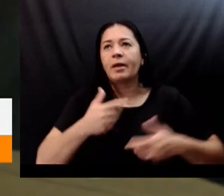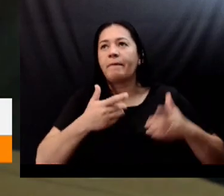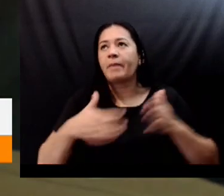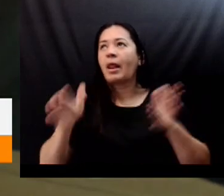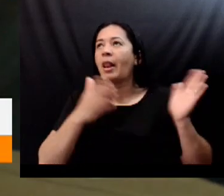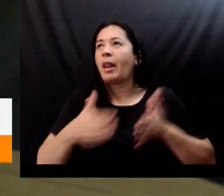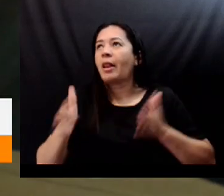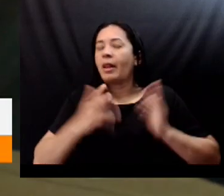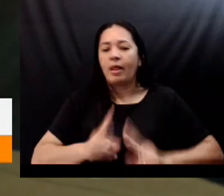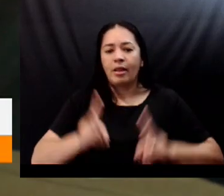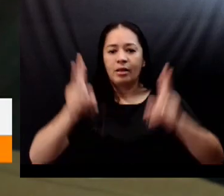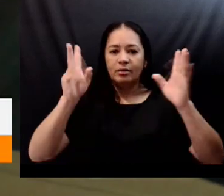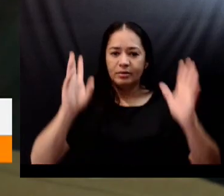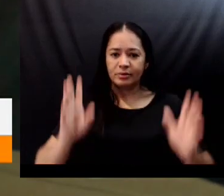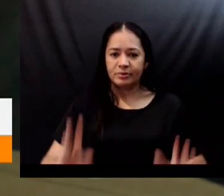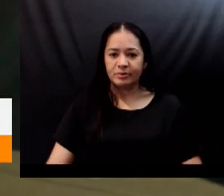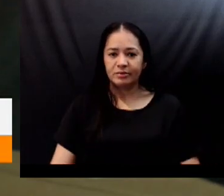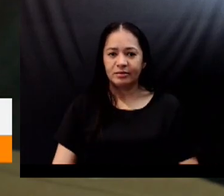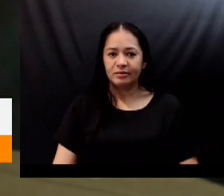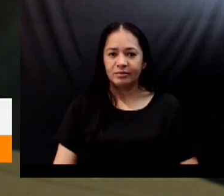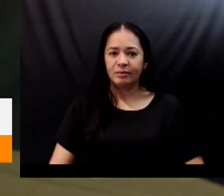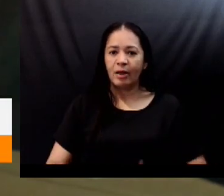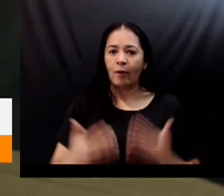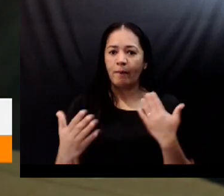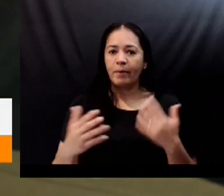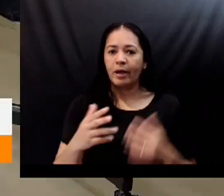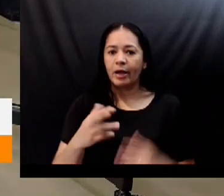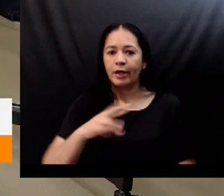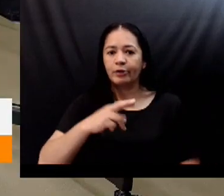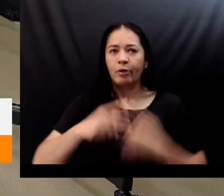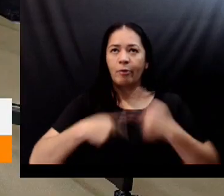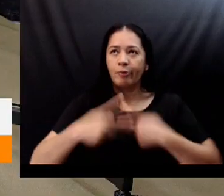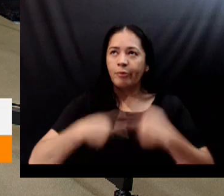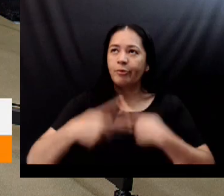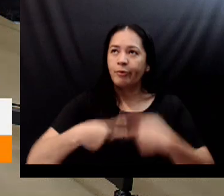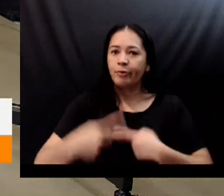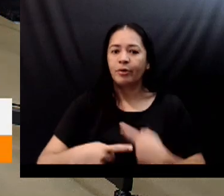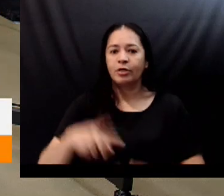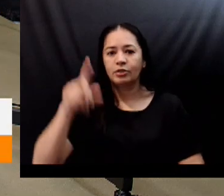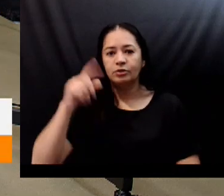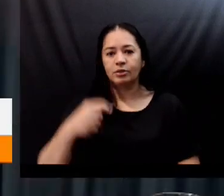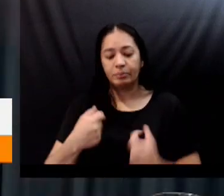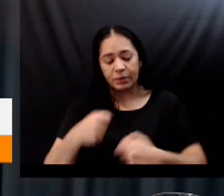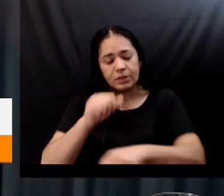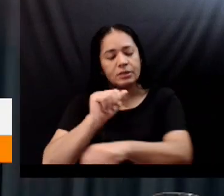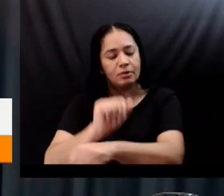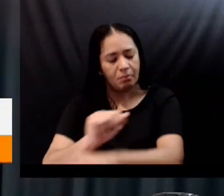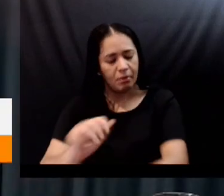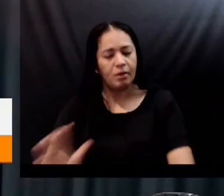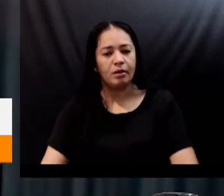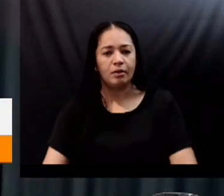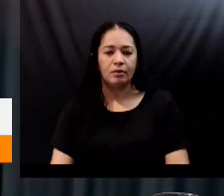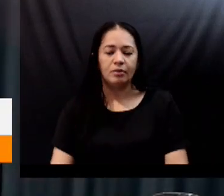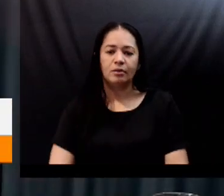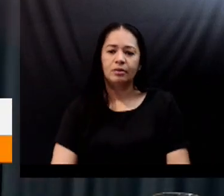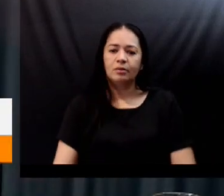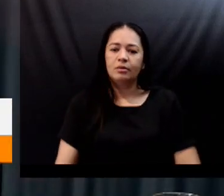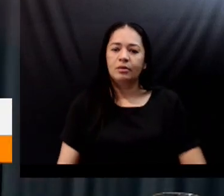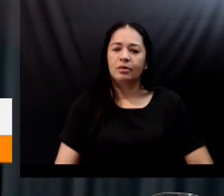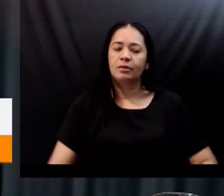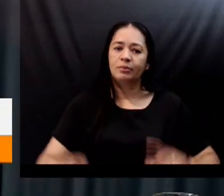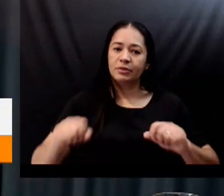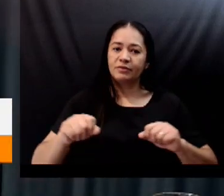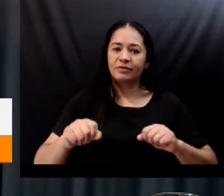o ratinho na roda, correndo 24 horas por dia sem parar, não é? Sim, com certeza. Dá pra gente fazer isso nas atividades do dia a